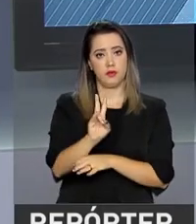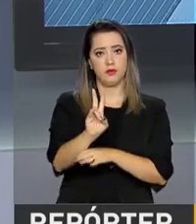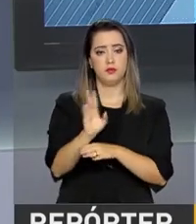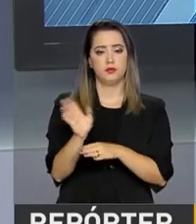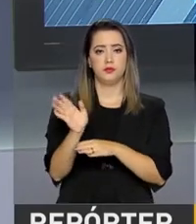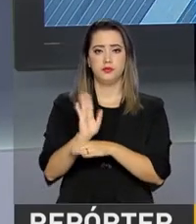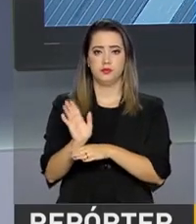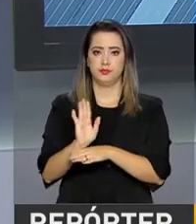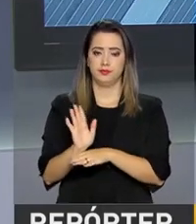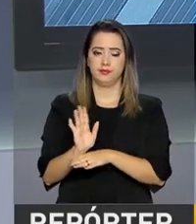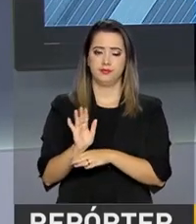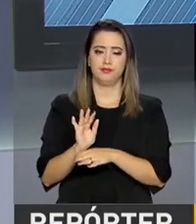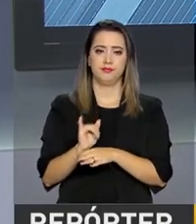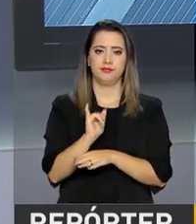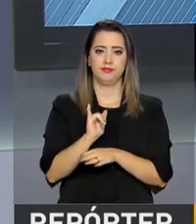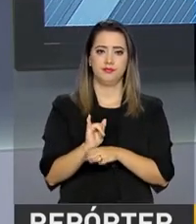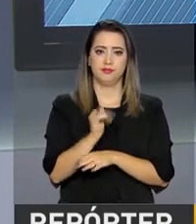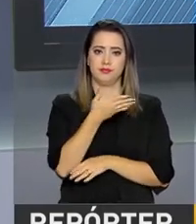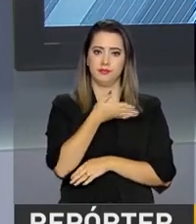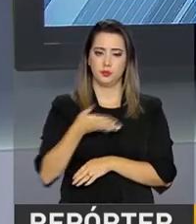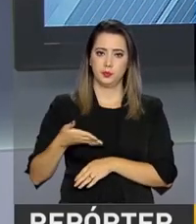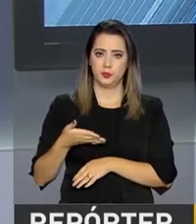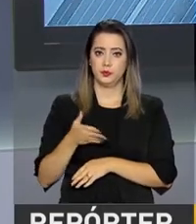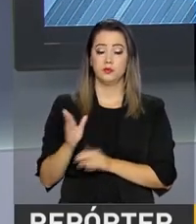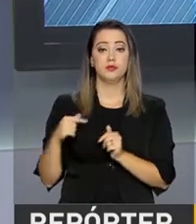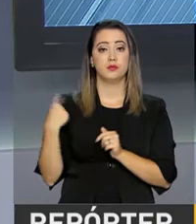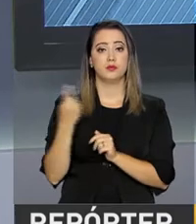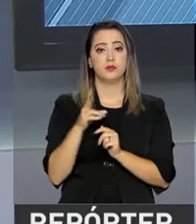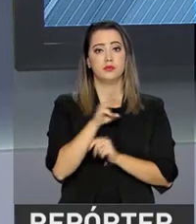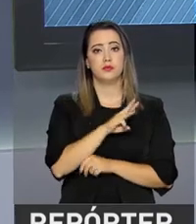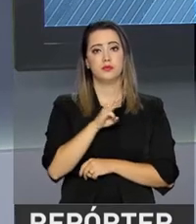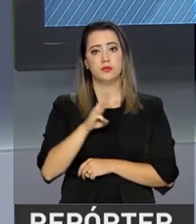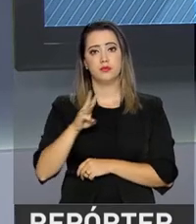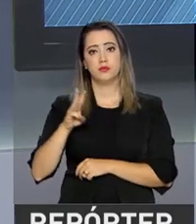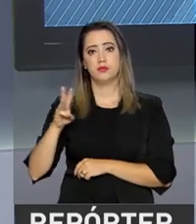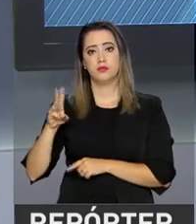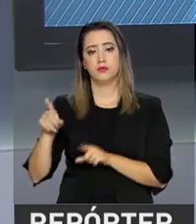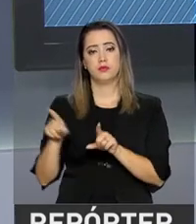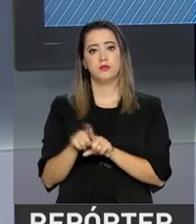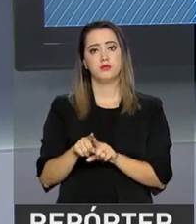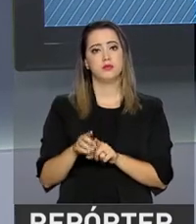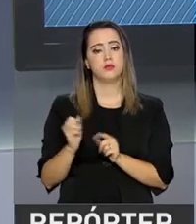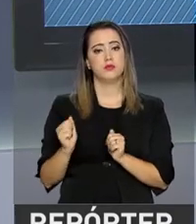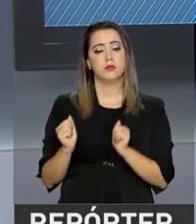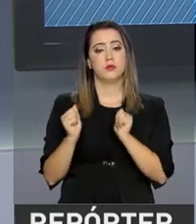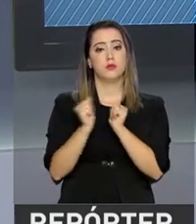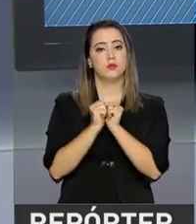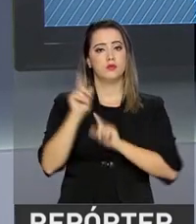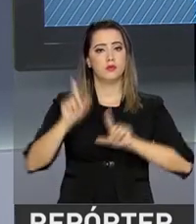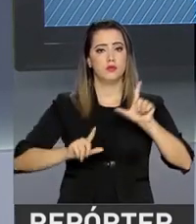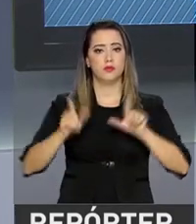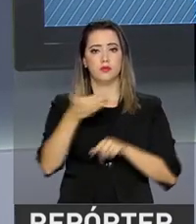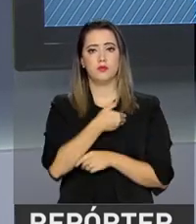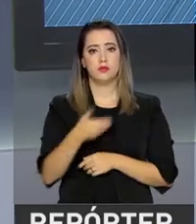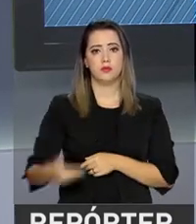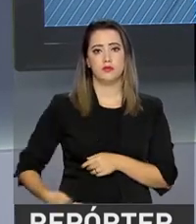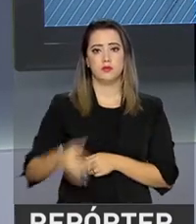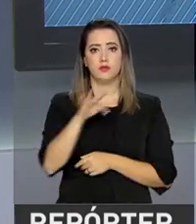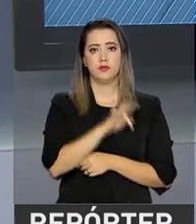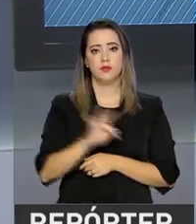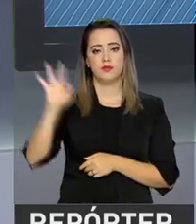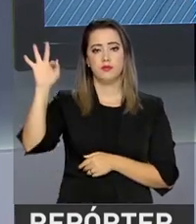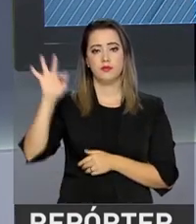rever as reportagens no youtube e toda nossa programação também está na página da nbr na internet continue com a gente aqui na